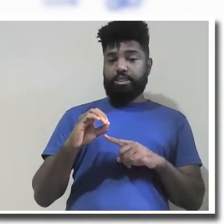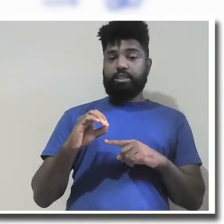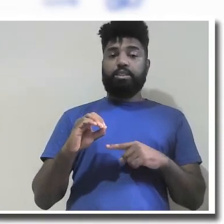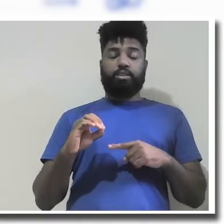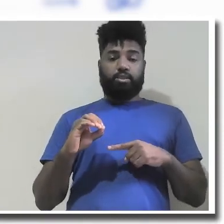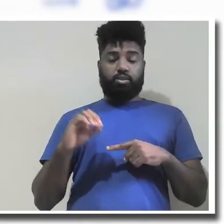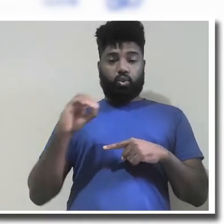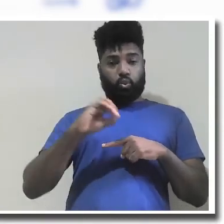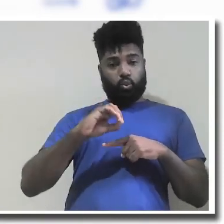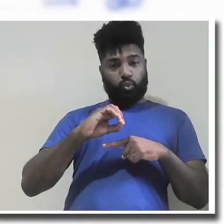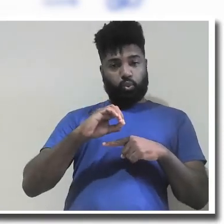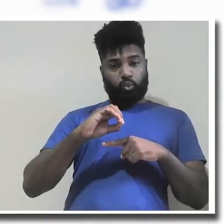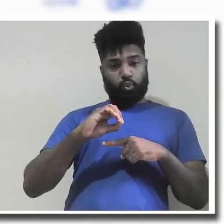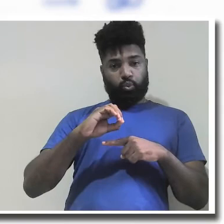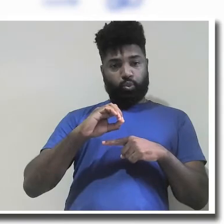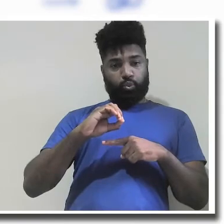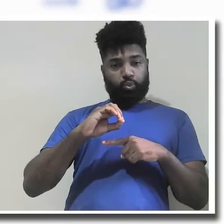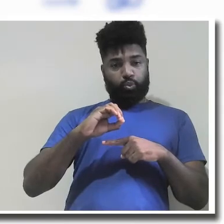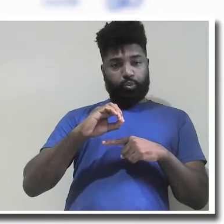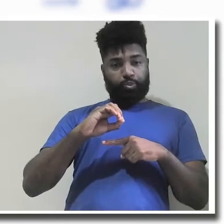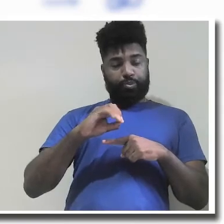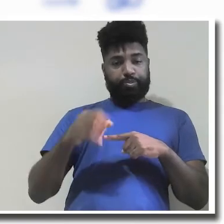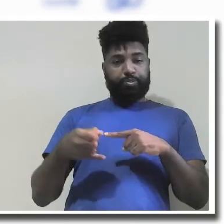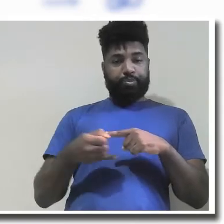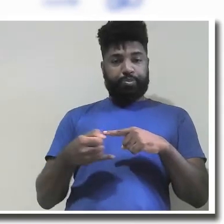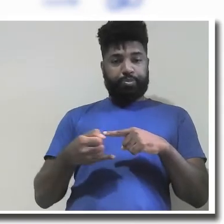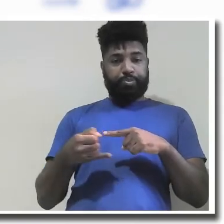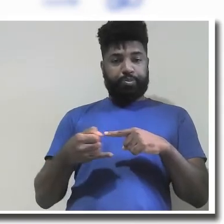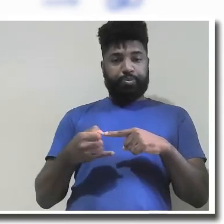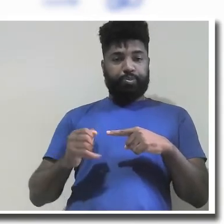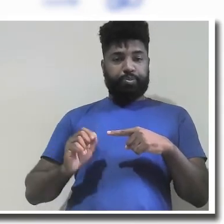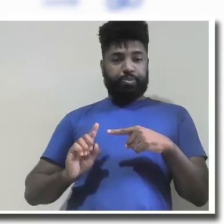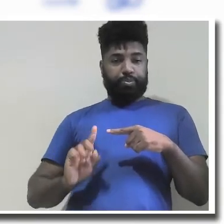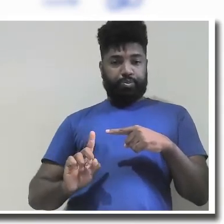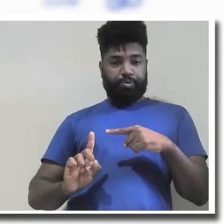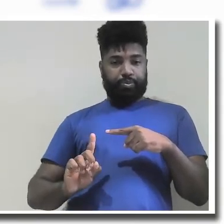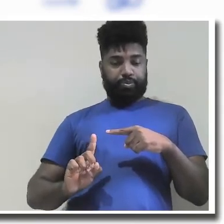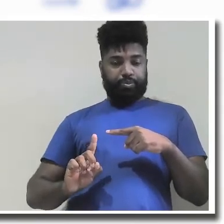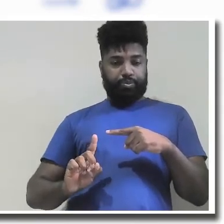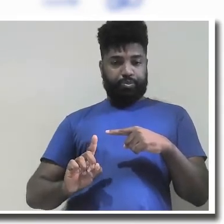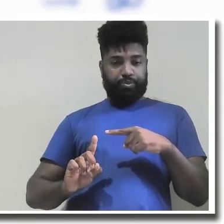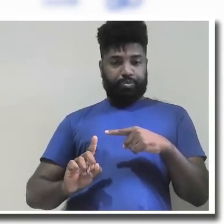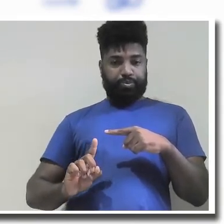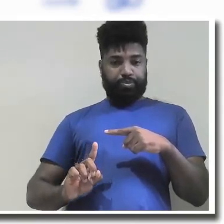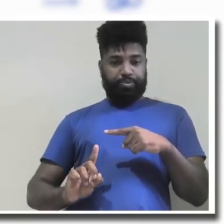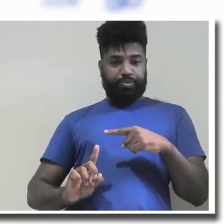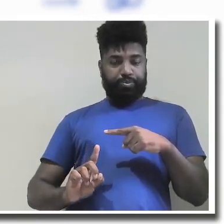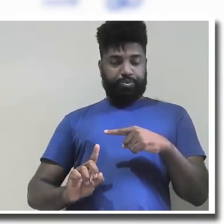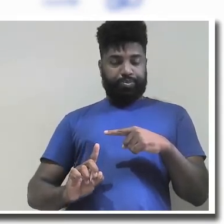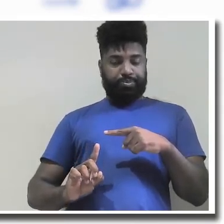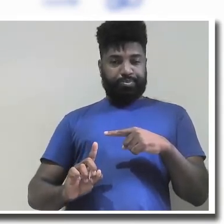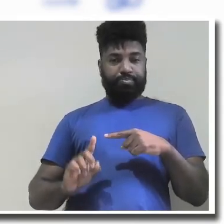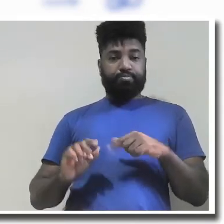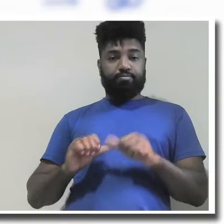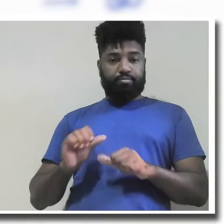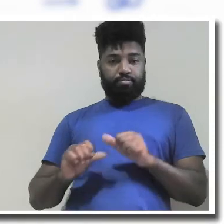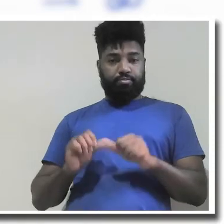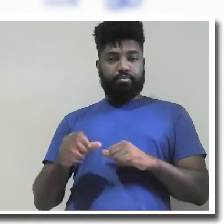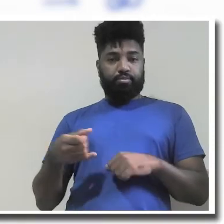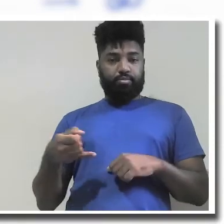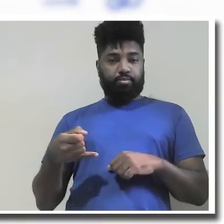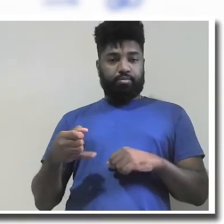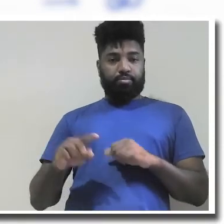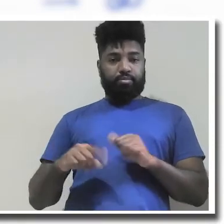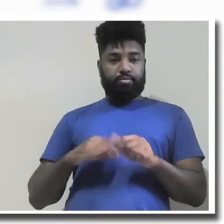numerador e esse menos 1 troca o sinal e vem para o denominador. Farei duas afirmações